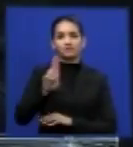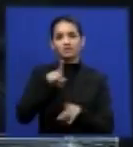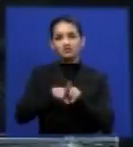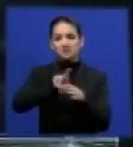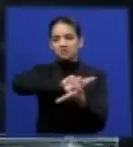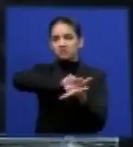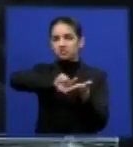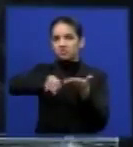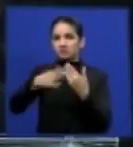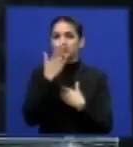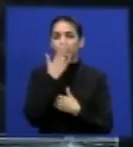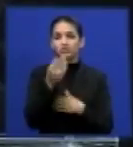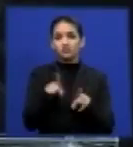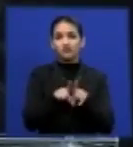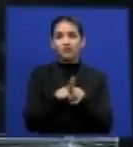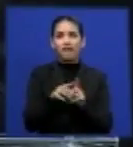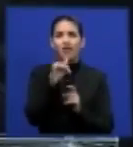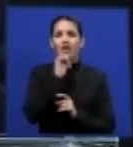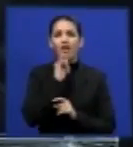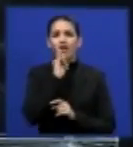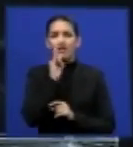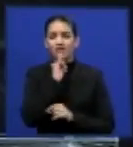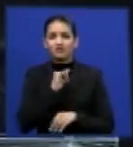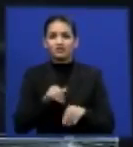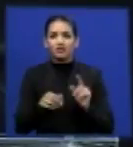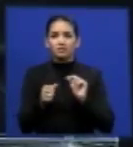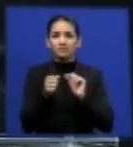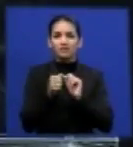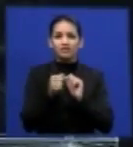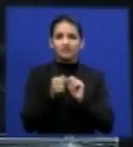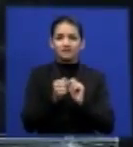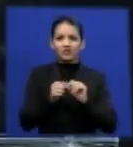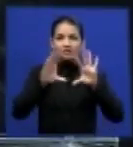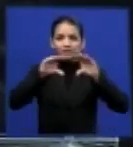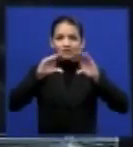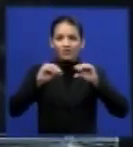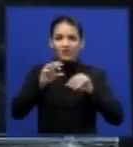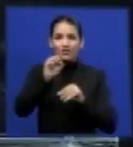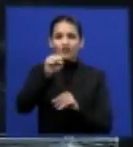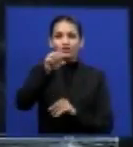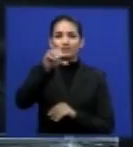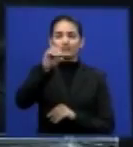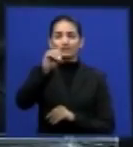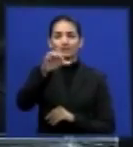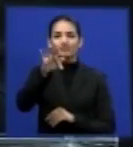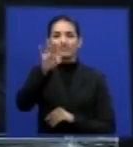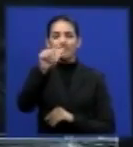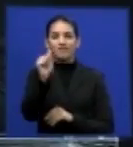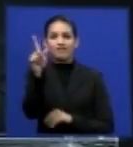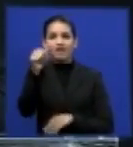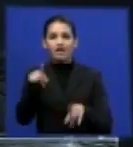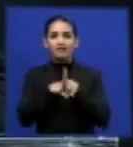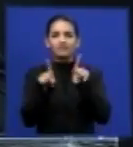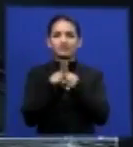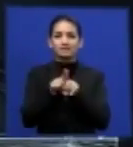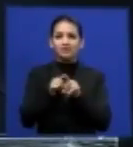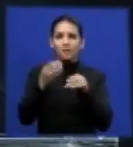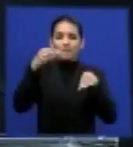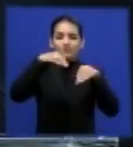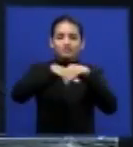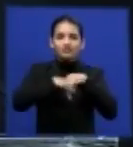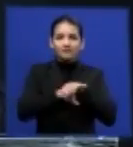podendo servir como laminação para a indústria de estofados, como solas de sapato e